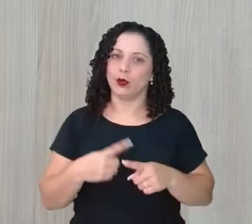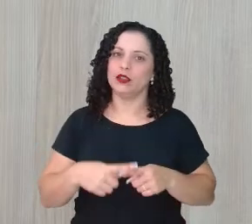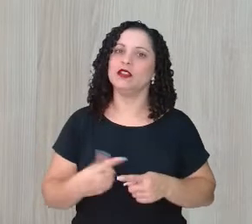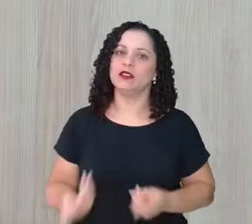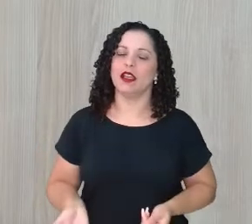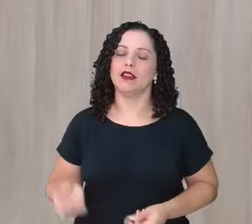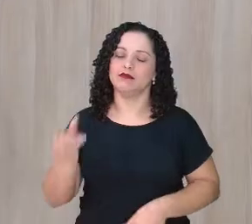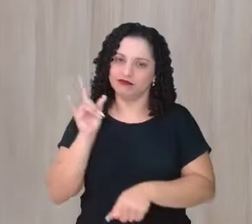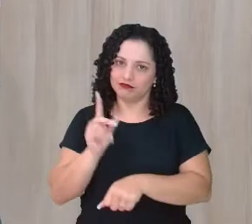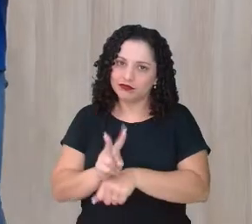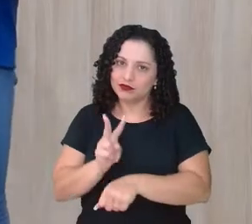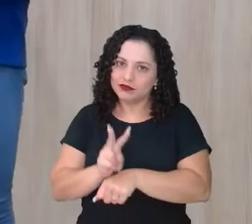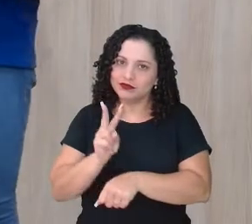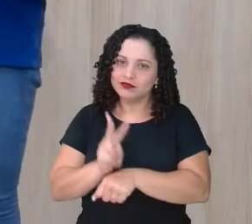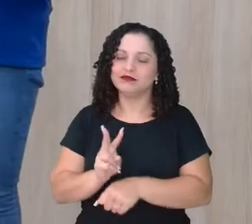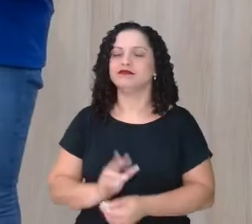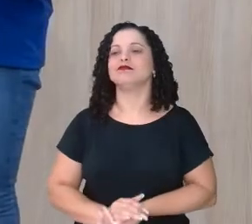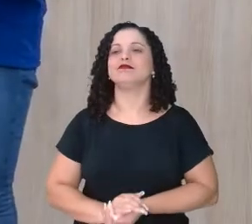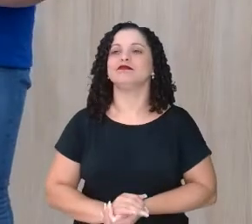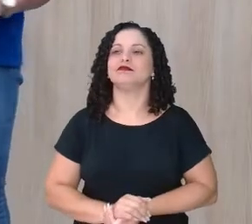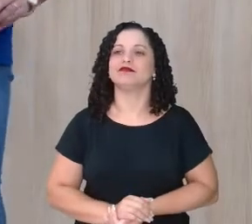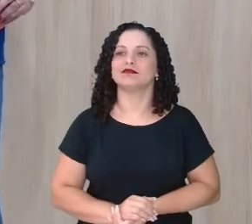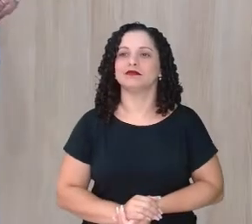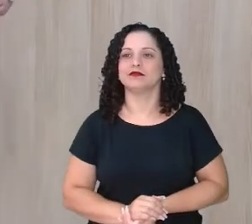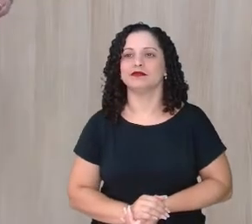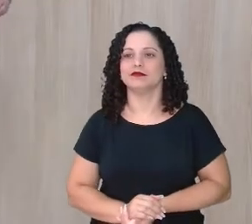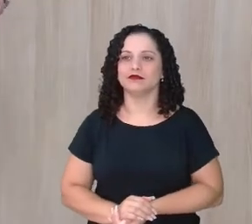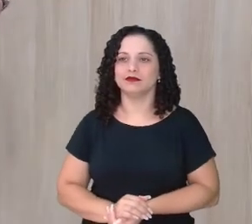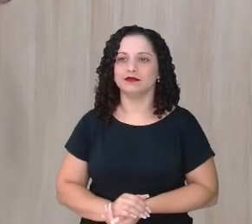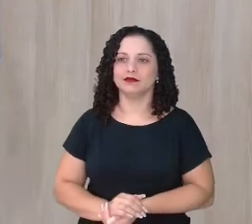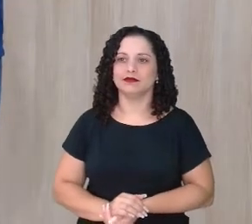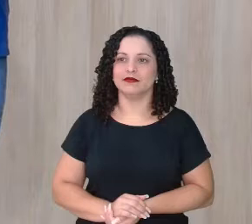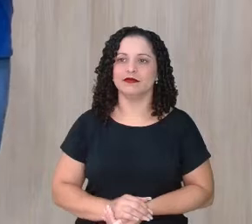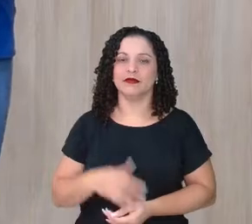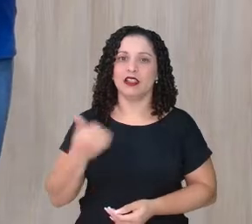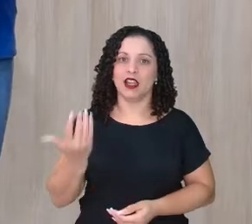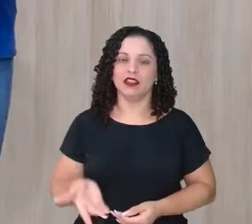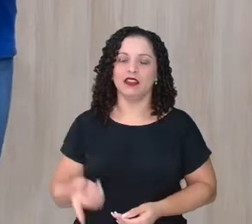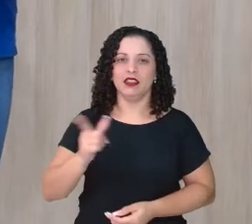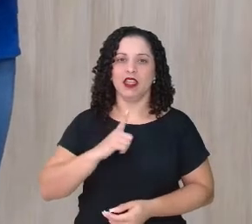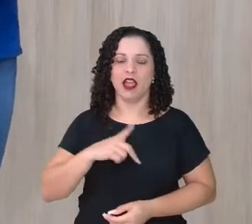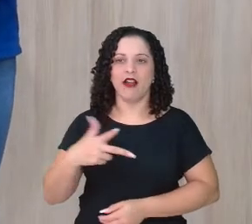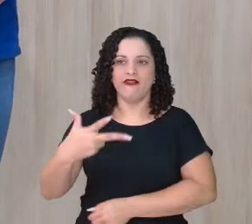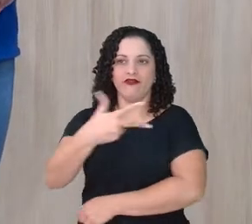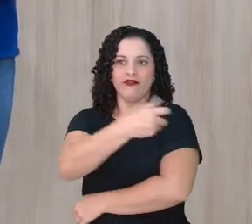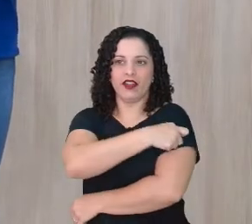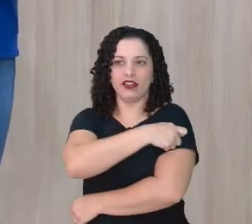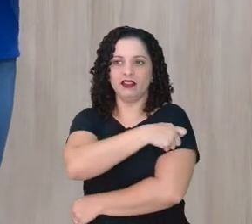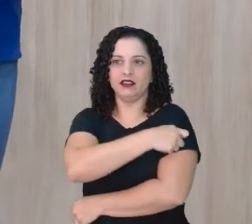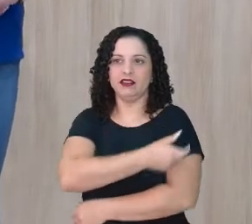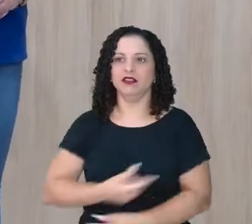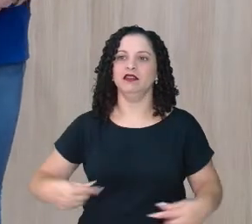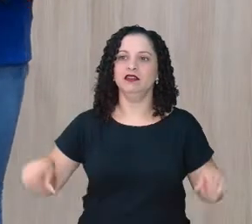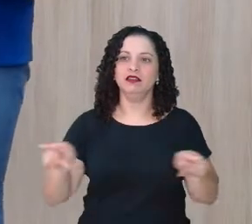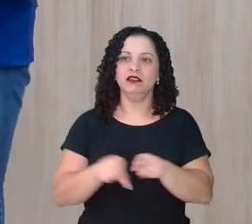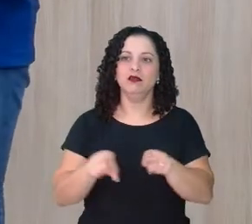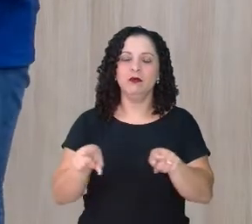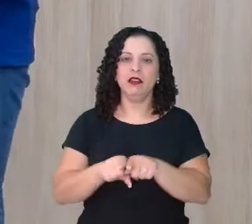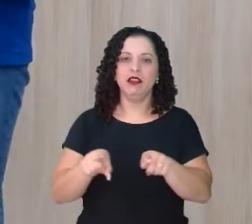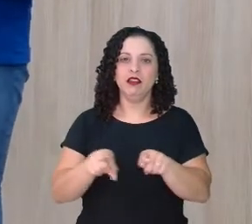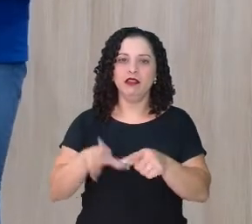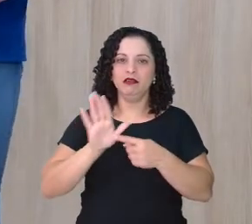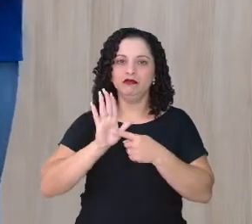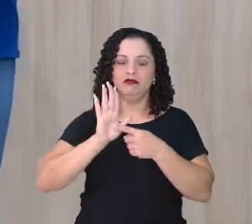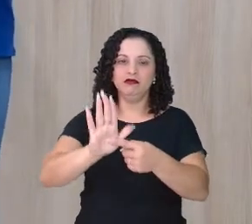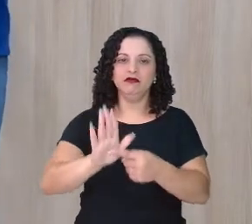pessoal? Pois é, além dessa questão aí da vacina, a gente também costuma, pessoal, falar sobre o